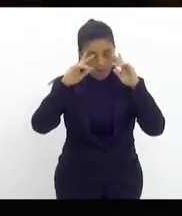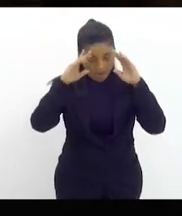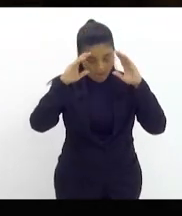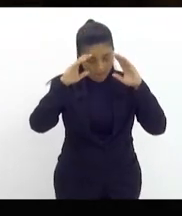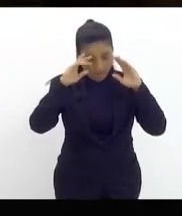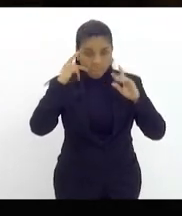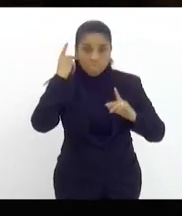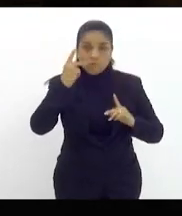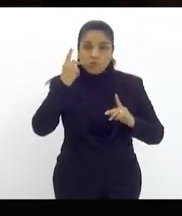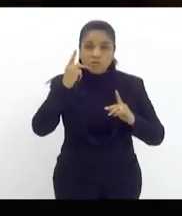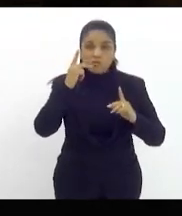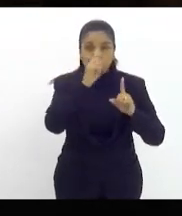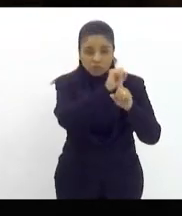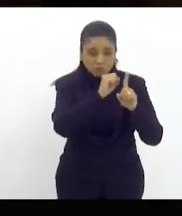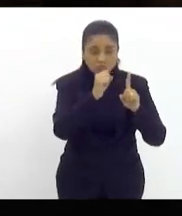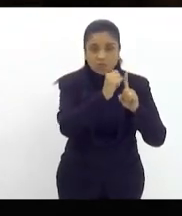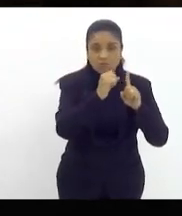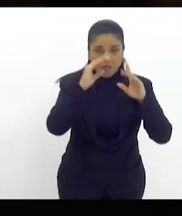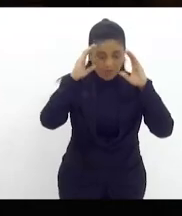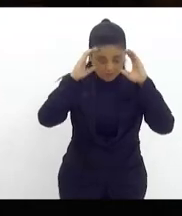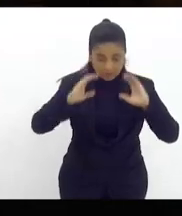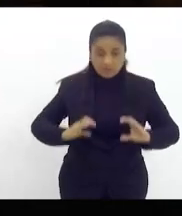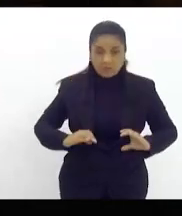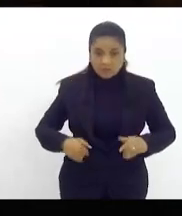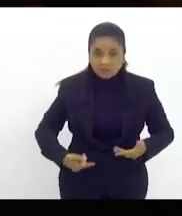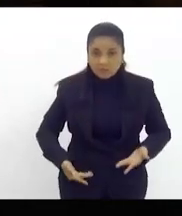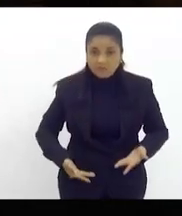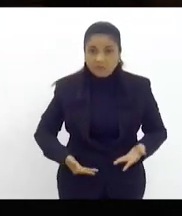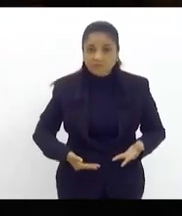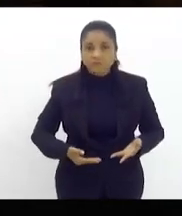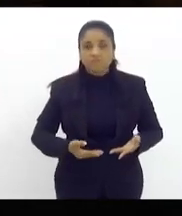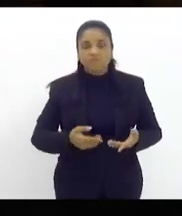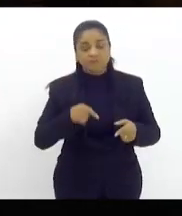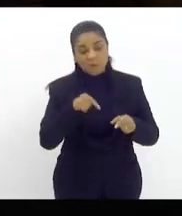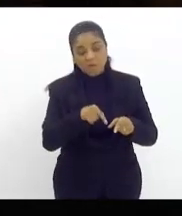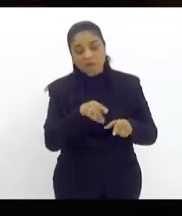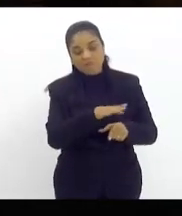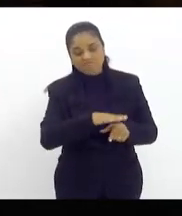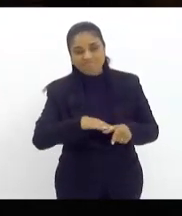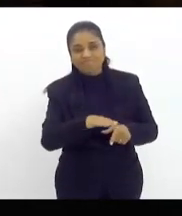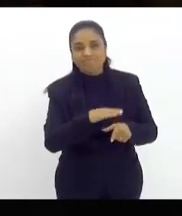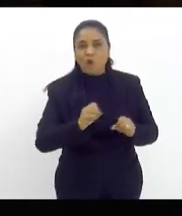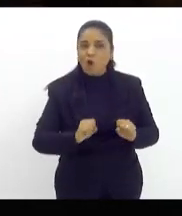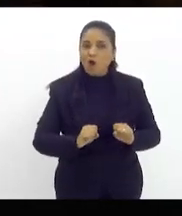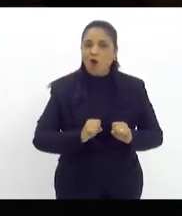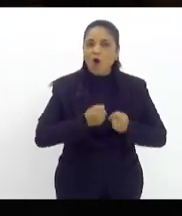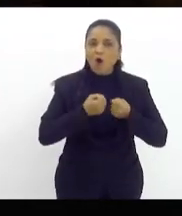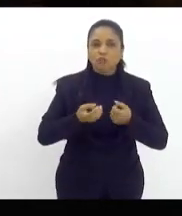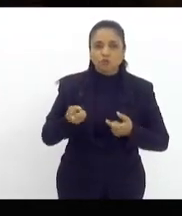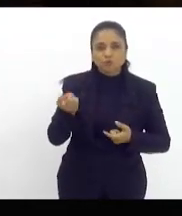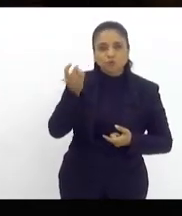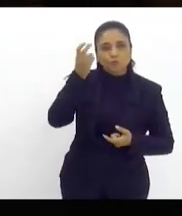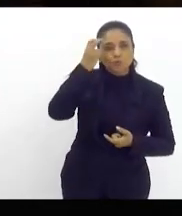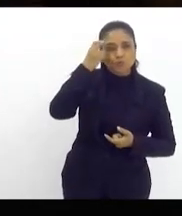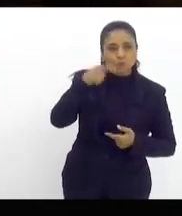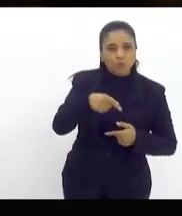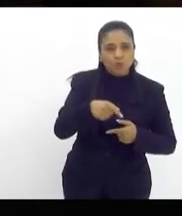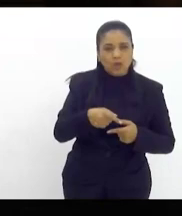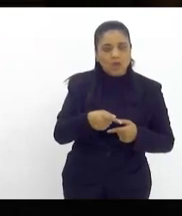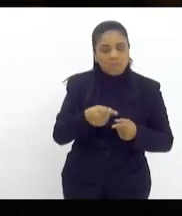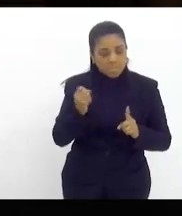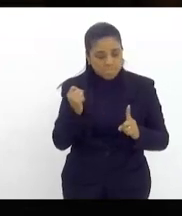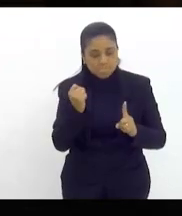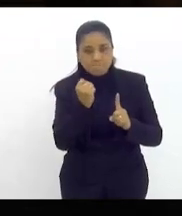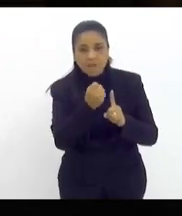virou também um flanco importante de ódio de cultura de ódio de cultura da eliminação do